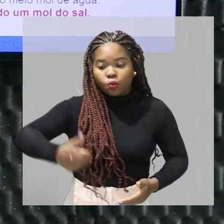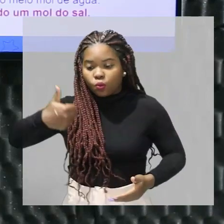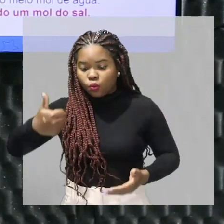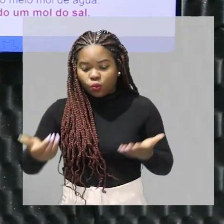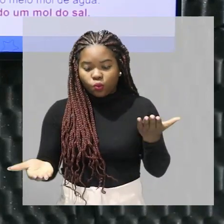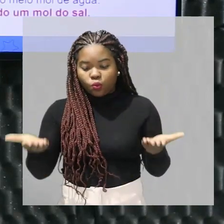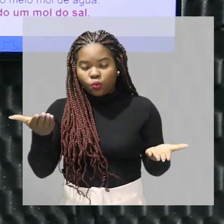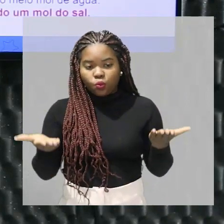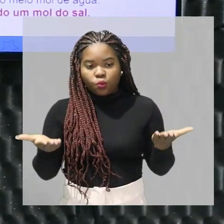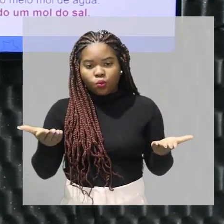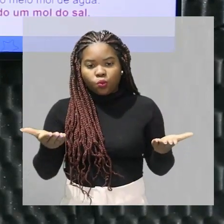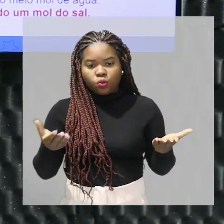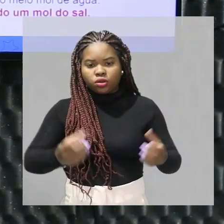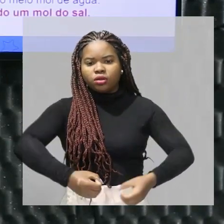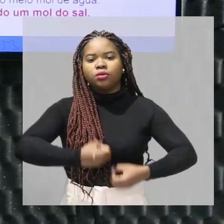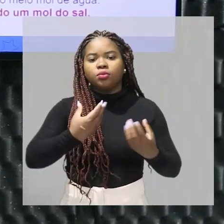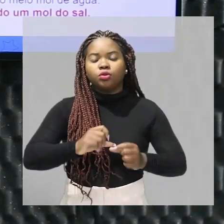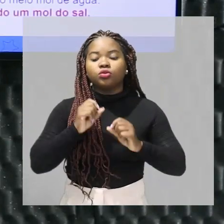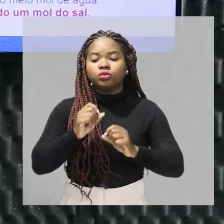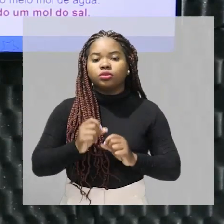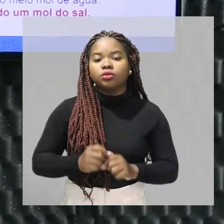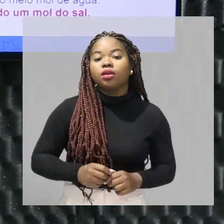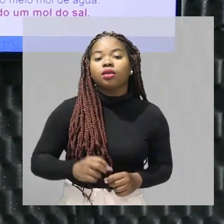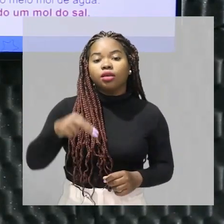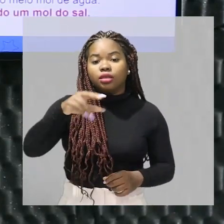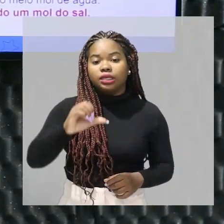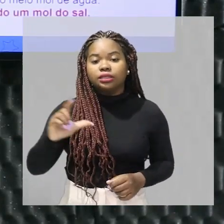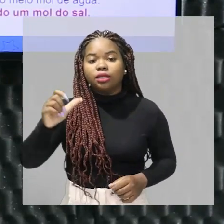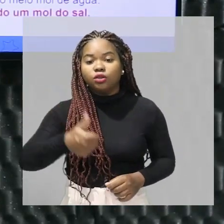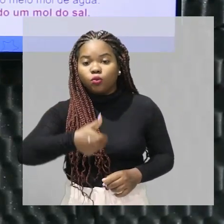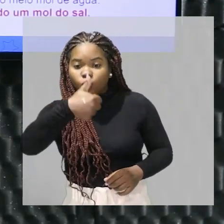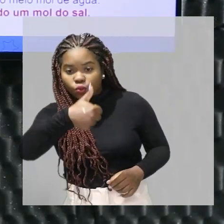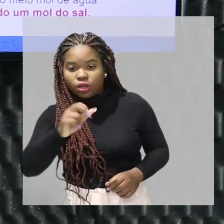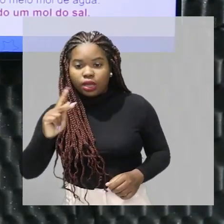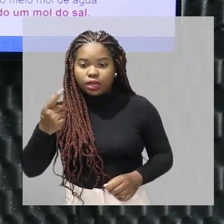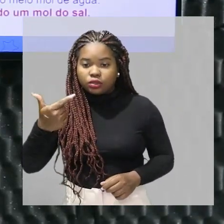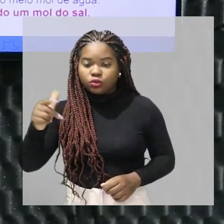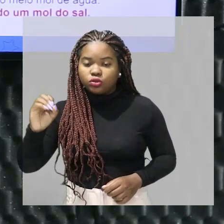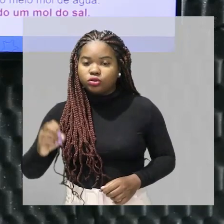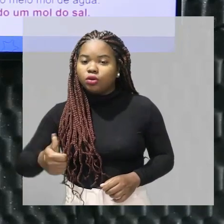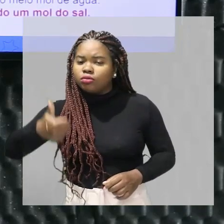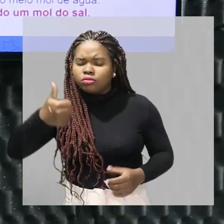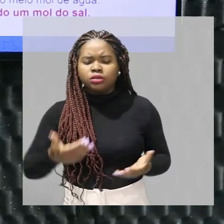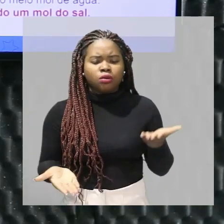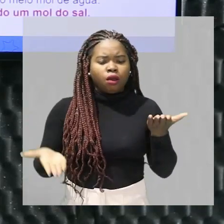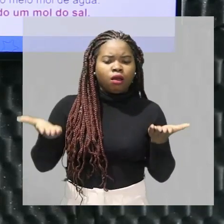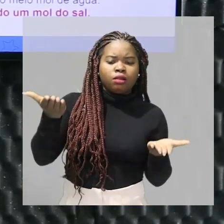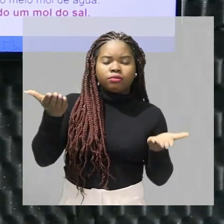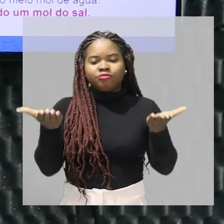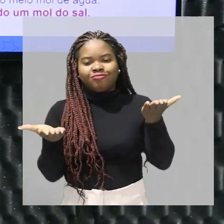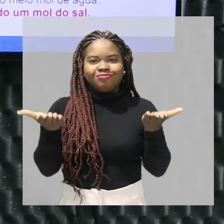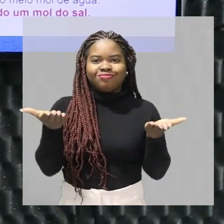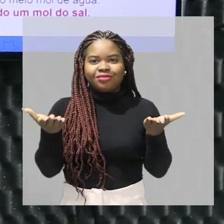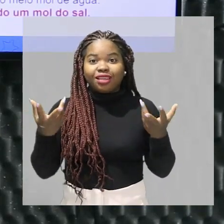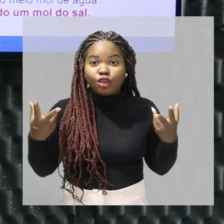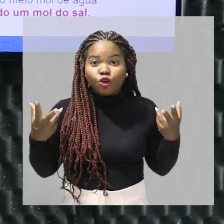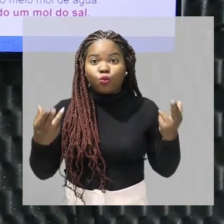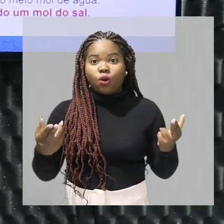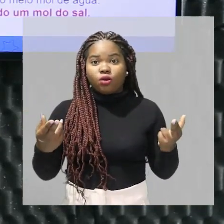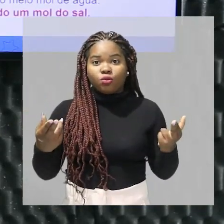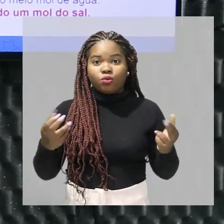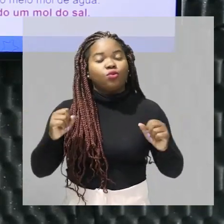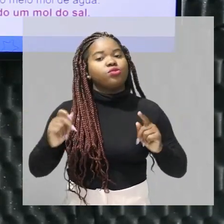formando um de cada produto, ok? Né? Ou seja, ela já está devidamente